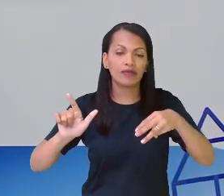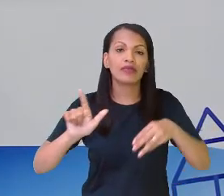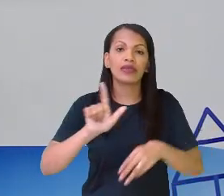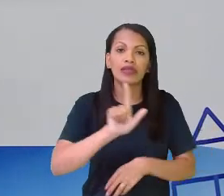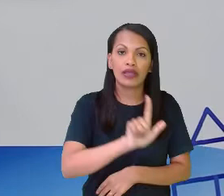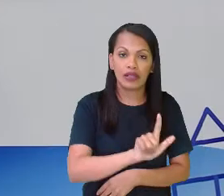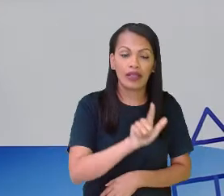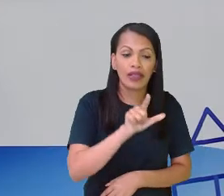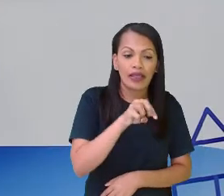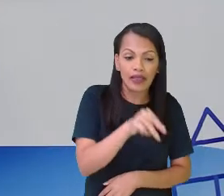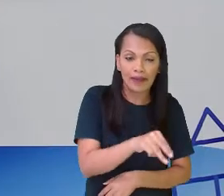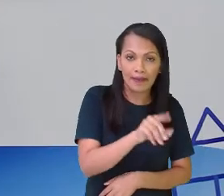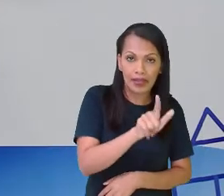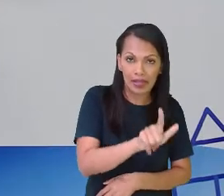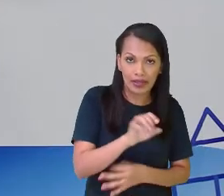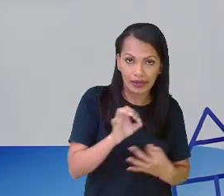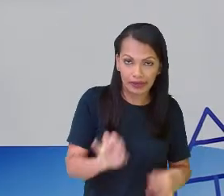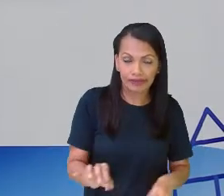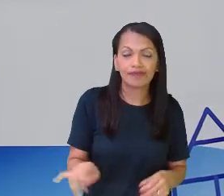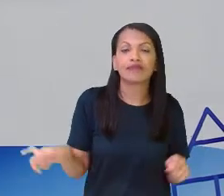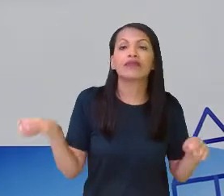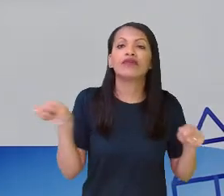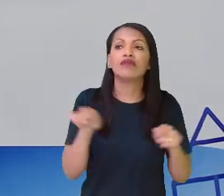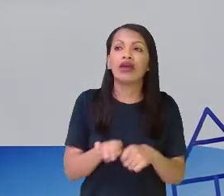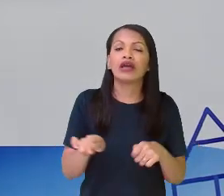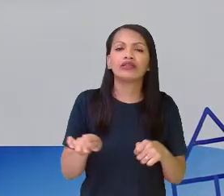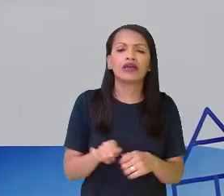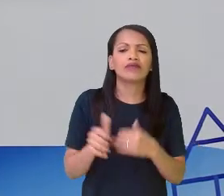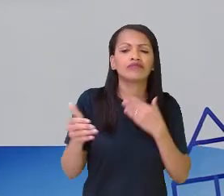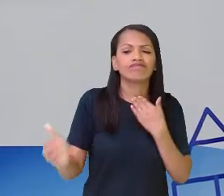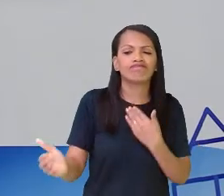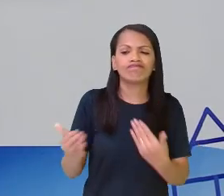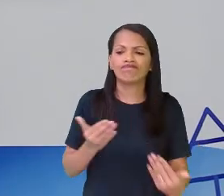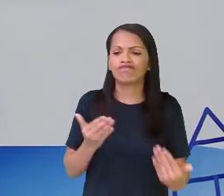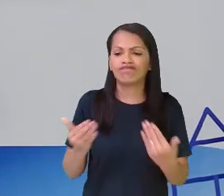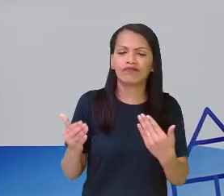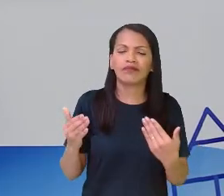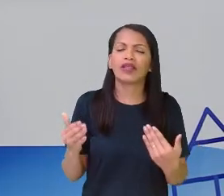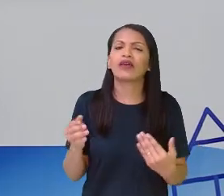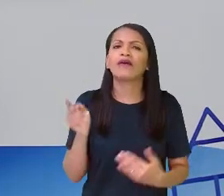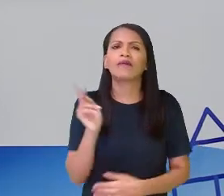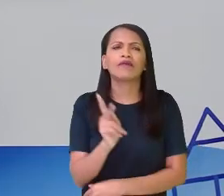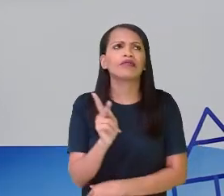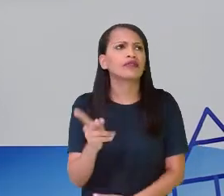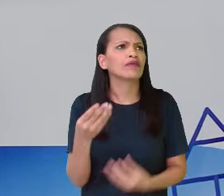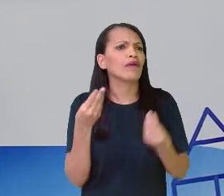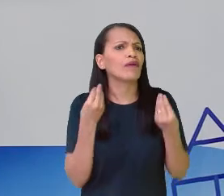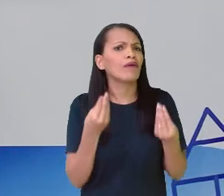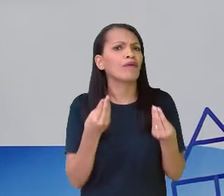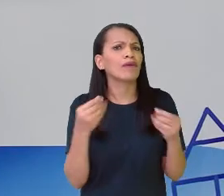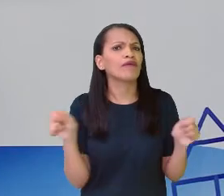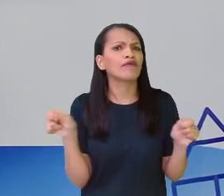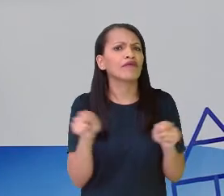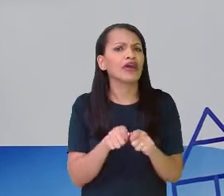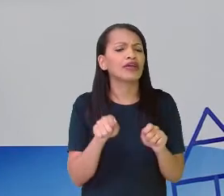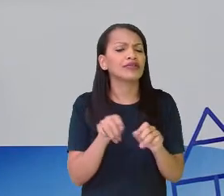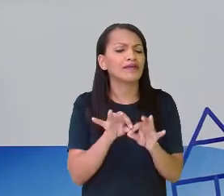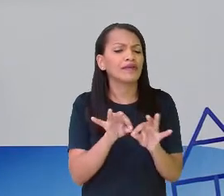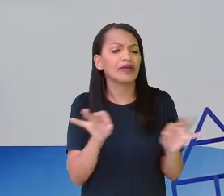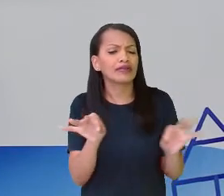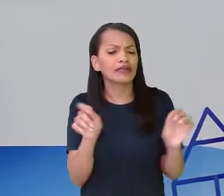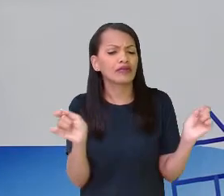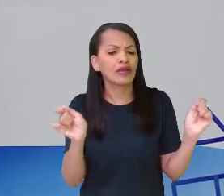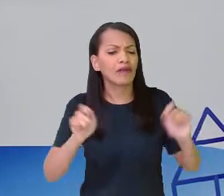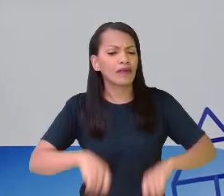1 litro. E para eu fazer essa medição, professora, como a gente faz a medição dessas